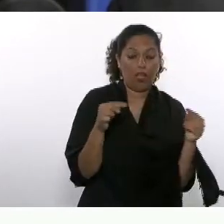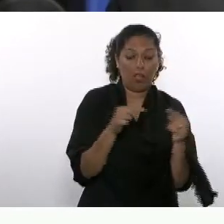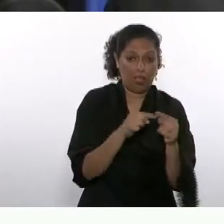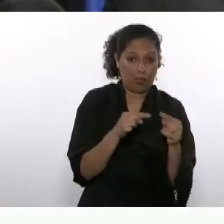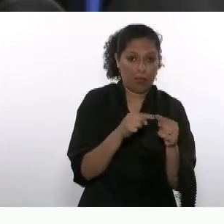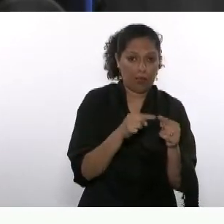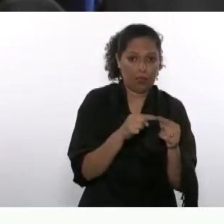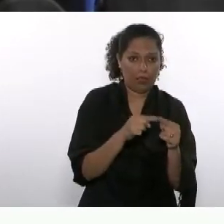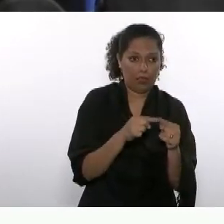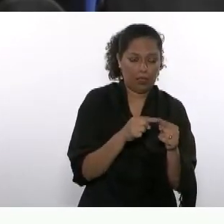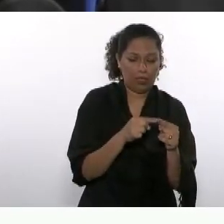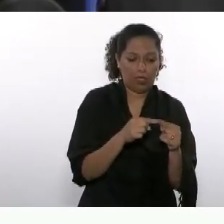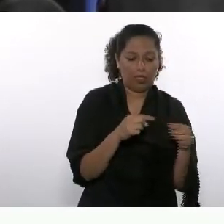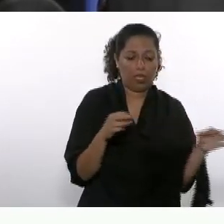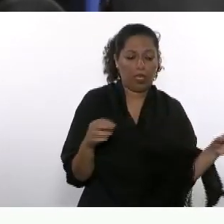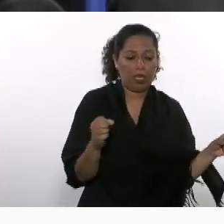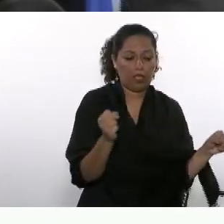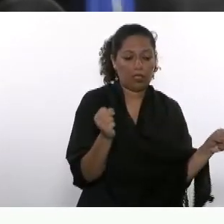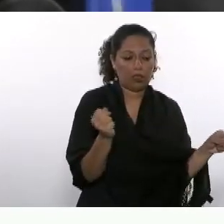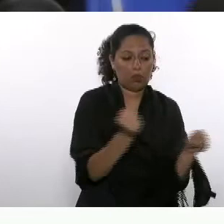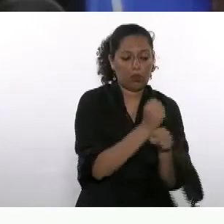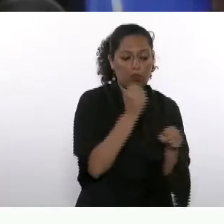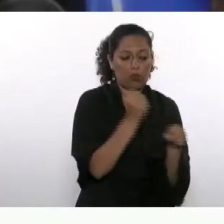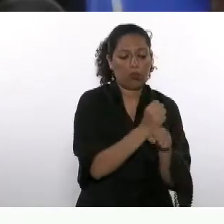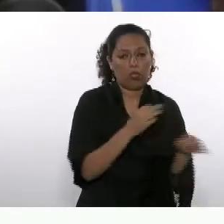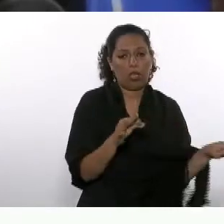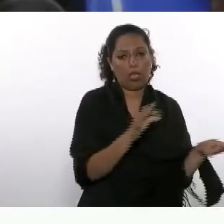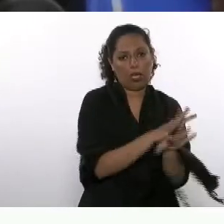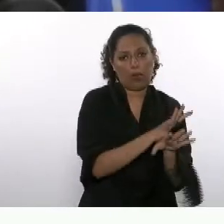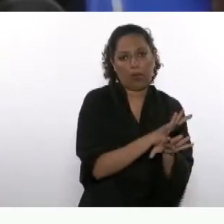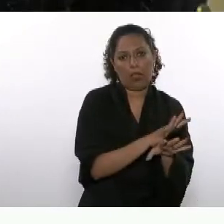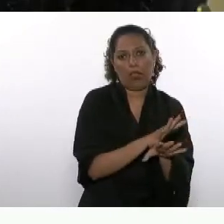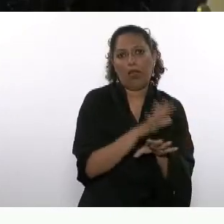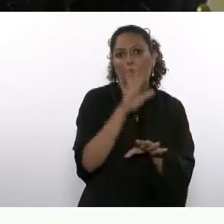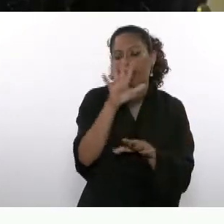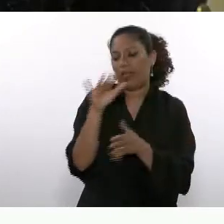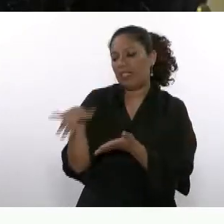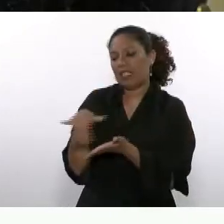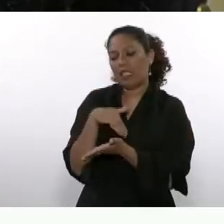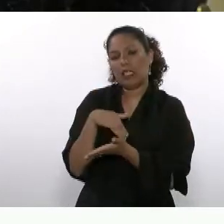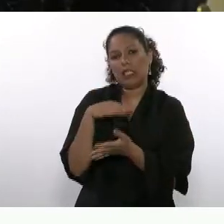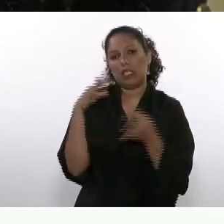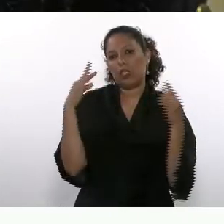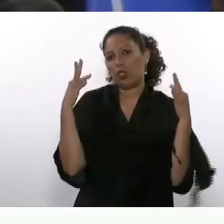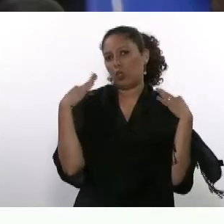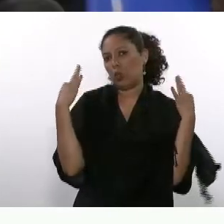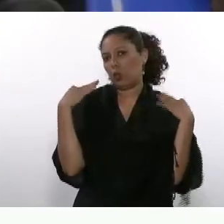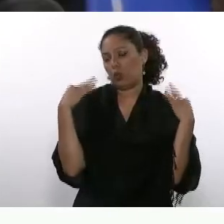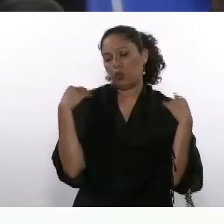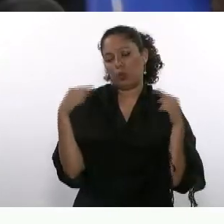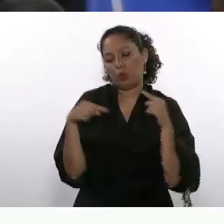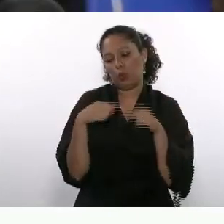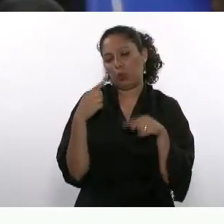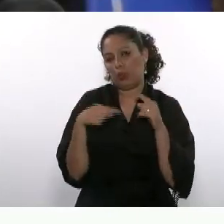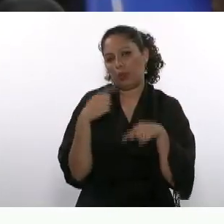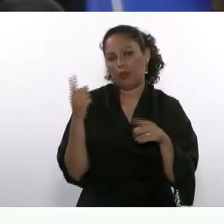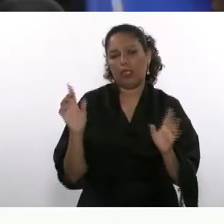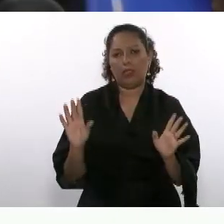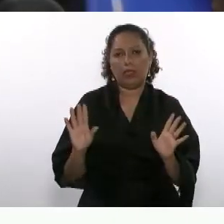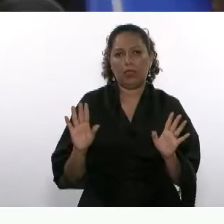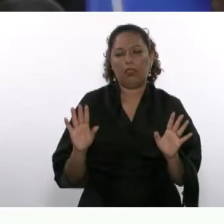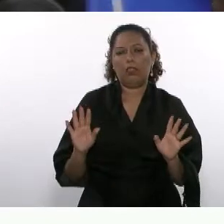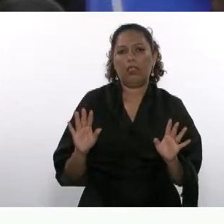à conclusão das obras do museu. Mas a operação O não recurso- será da Secretaria de Turismo? Não, Nem o é recurso já foi